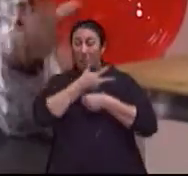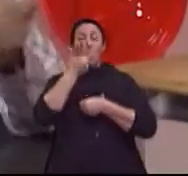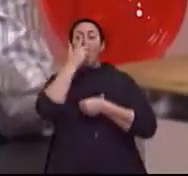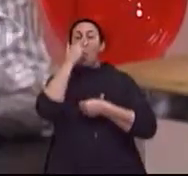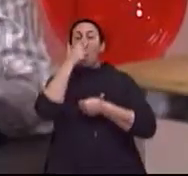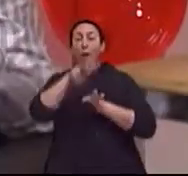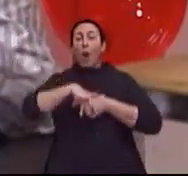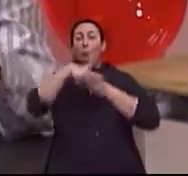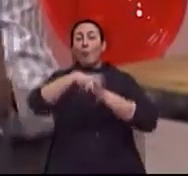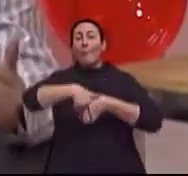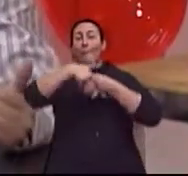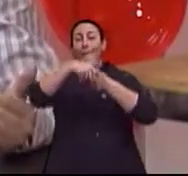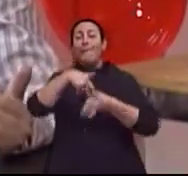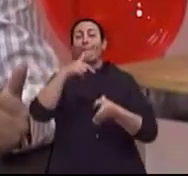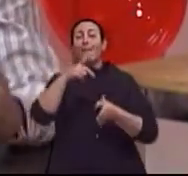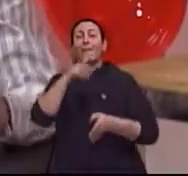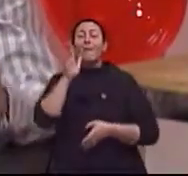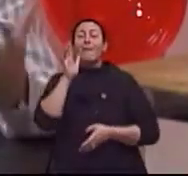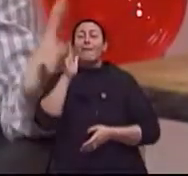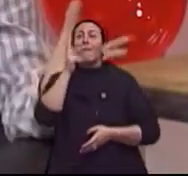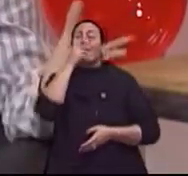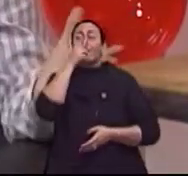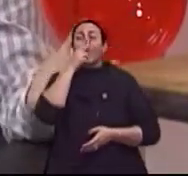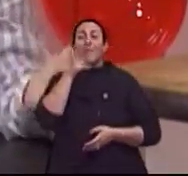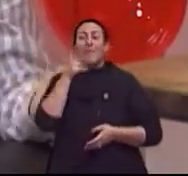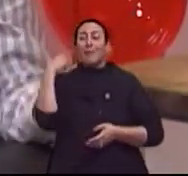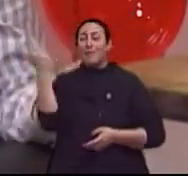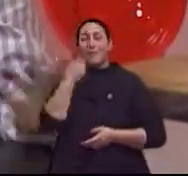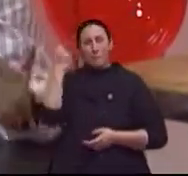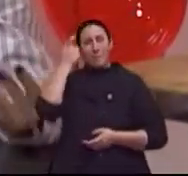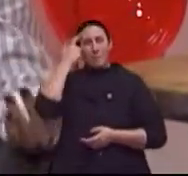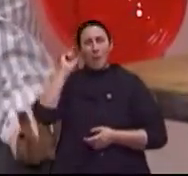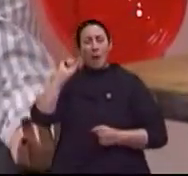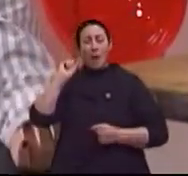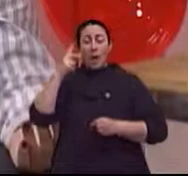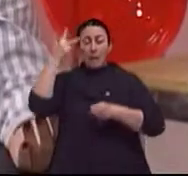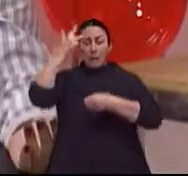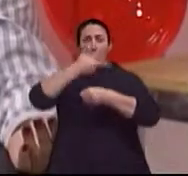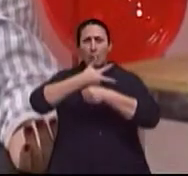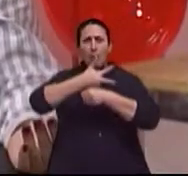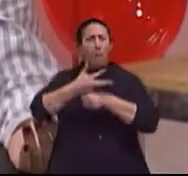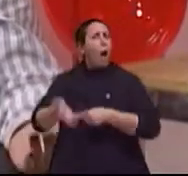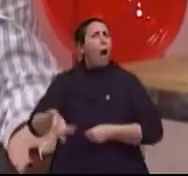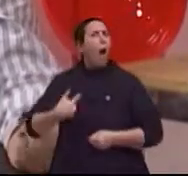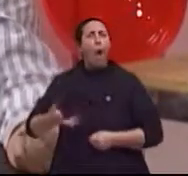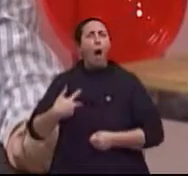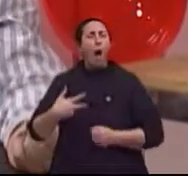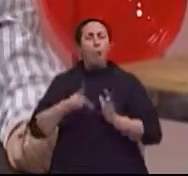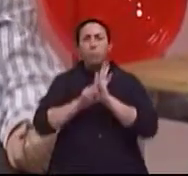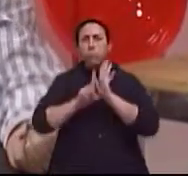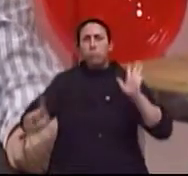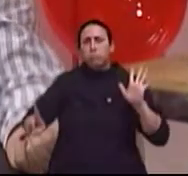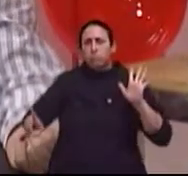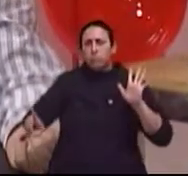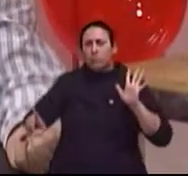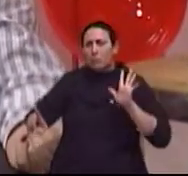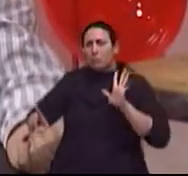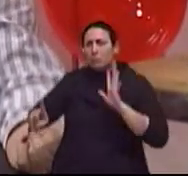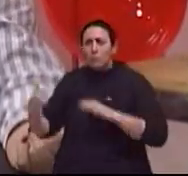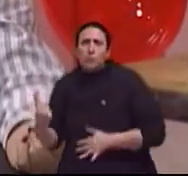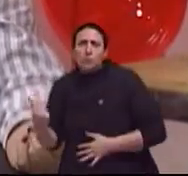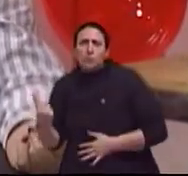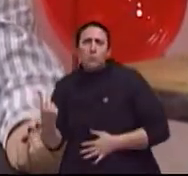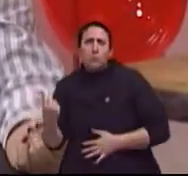Porque tu acaba não interagindo mais, essa interação social para o ser humano é fundamental. Fundamental, né? Claro. E ela se dá...